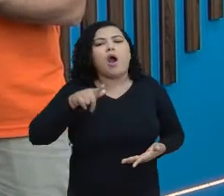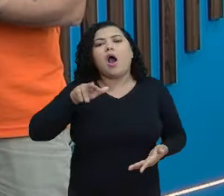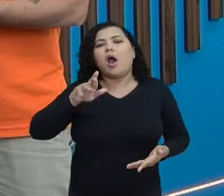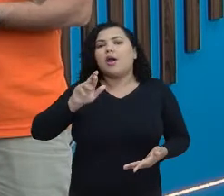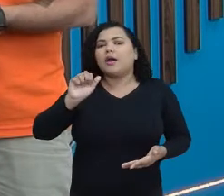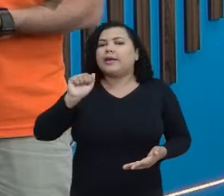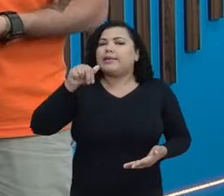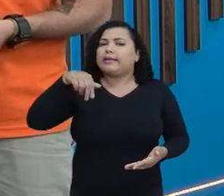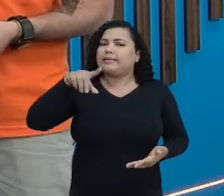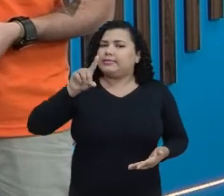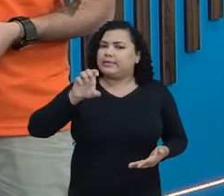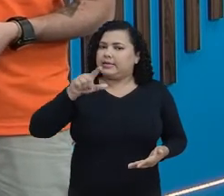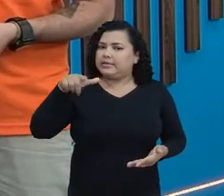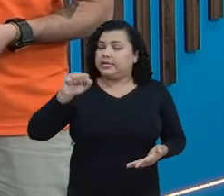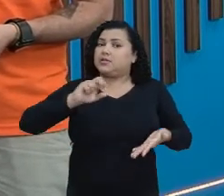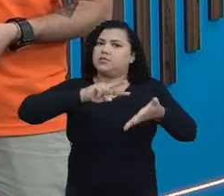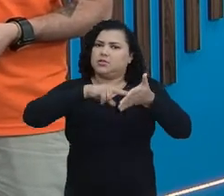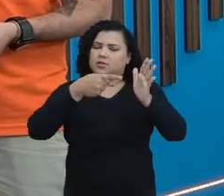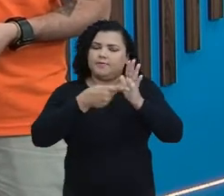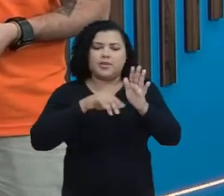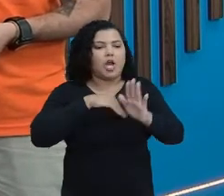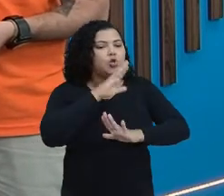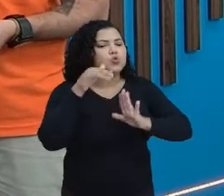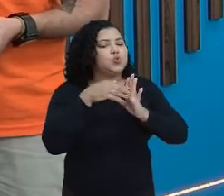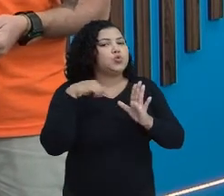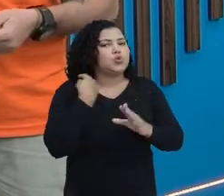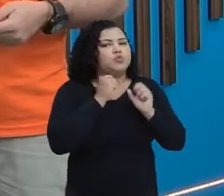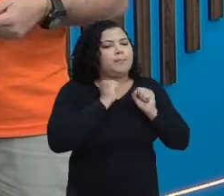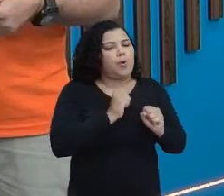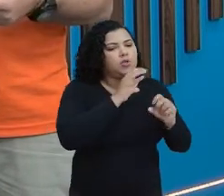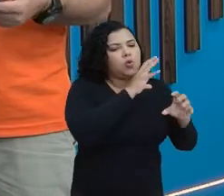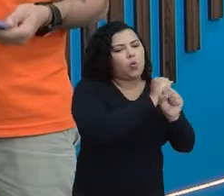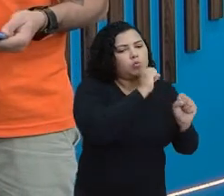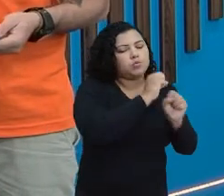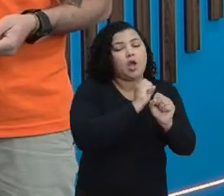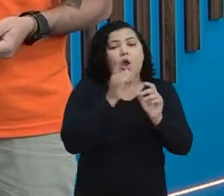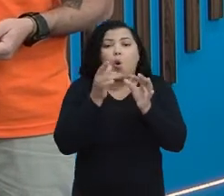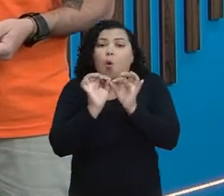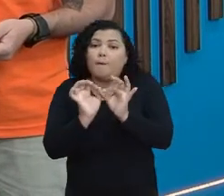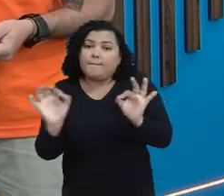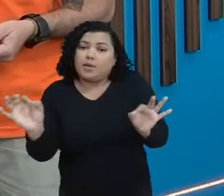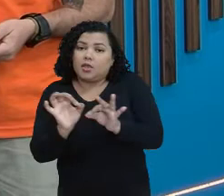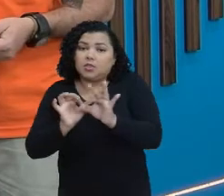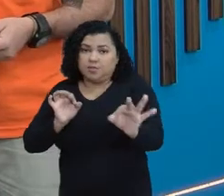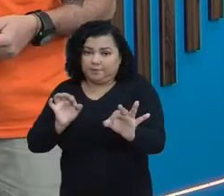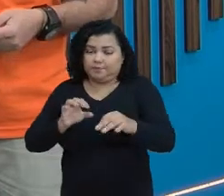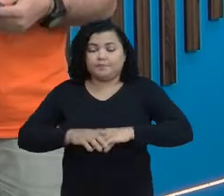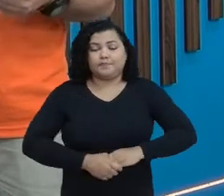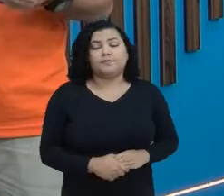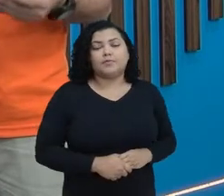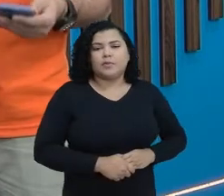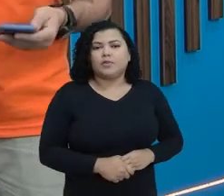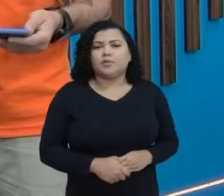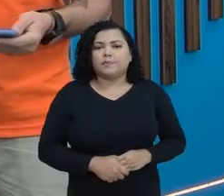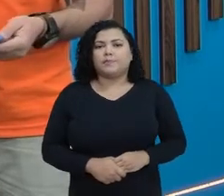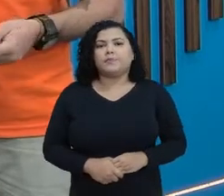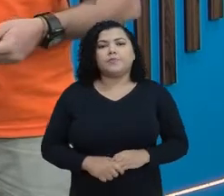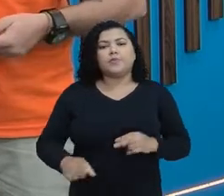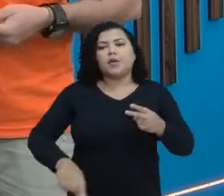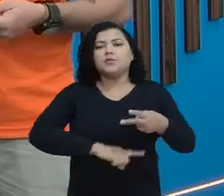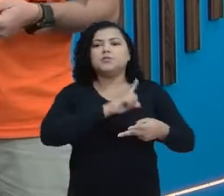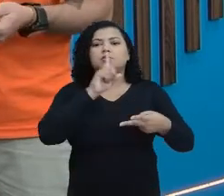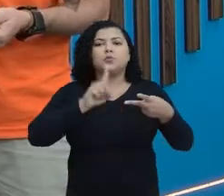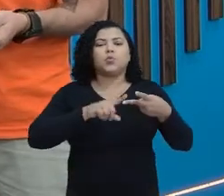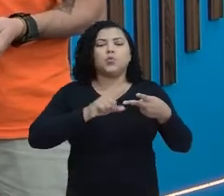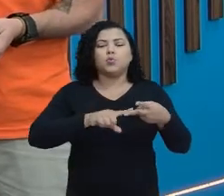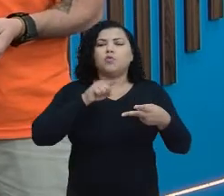ser medido ou contado. Então, lê o problema, lê a situação e tenta identificar quem são as grandezas.